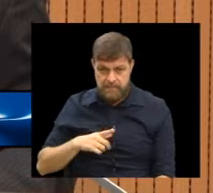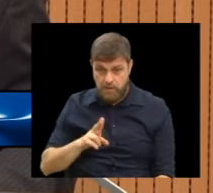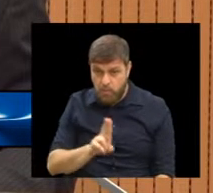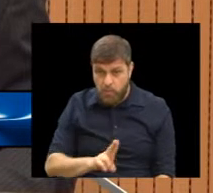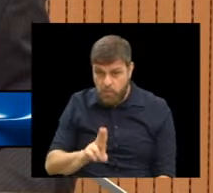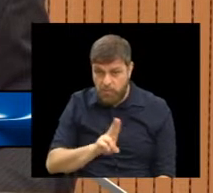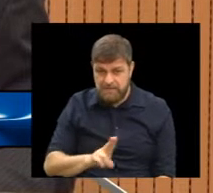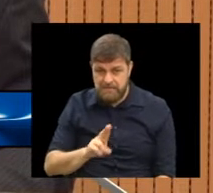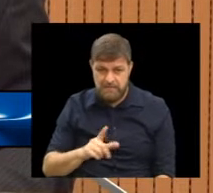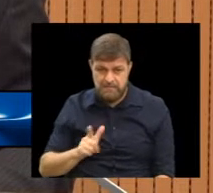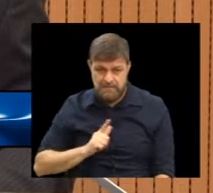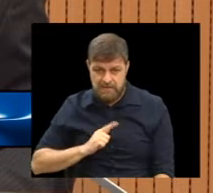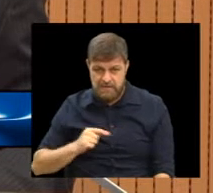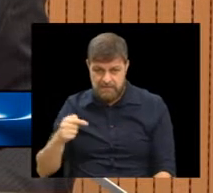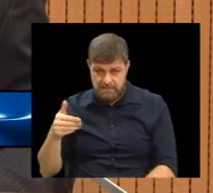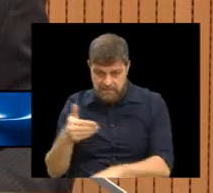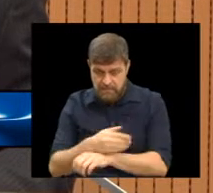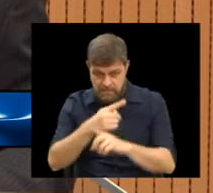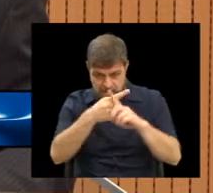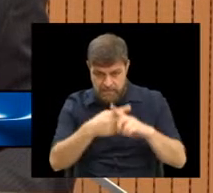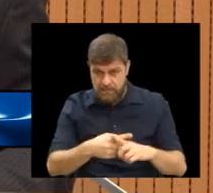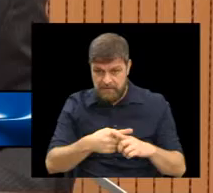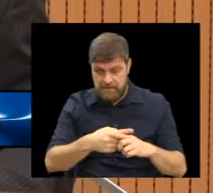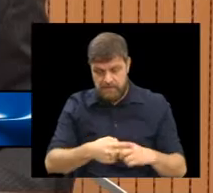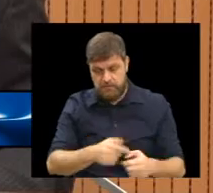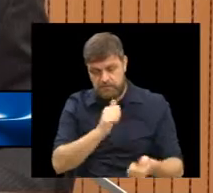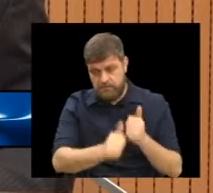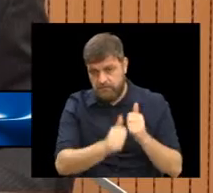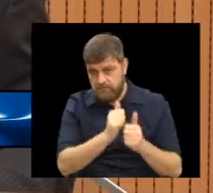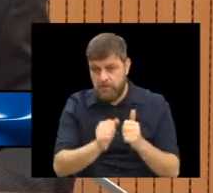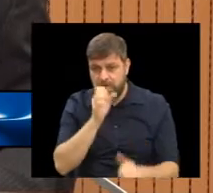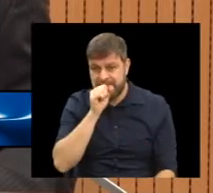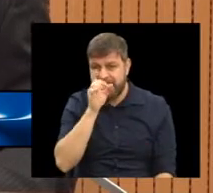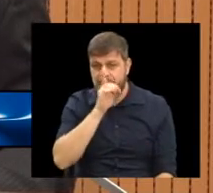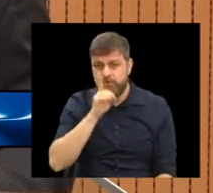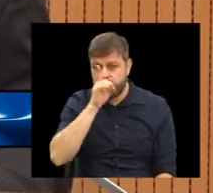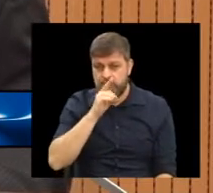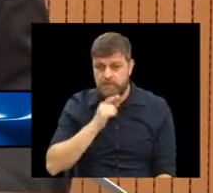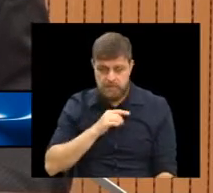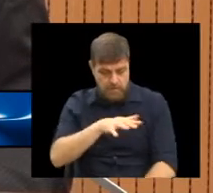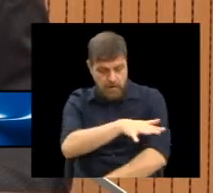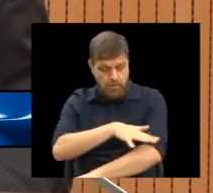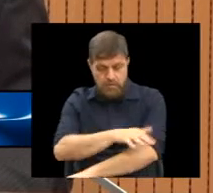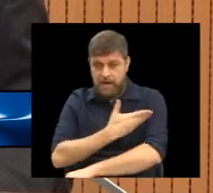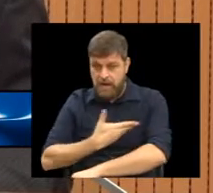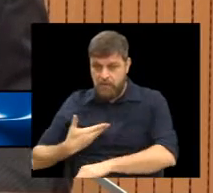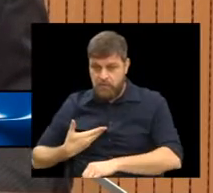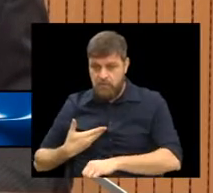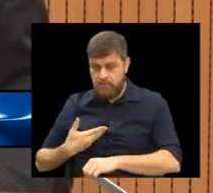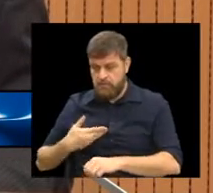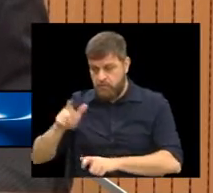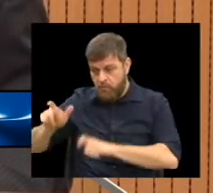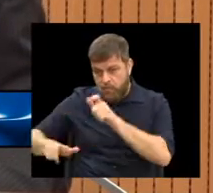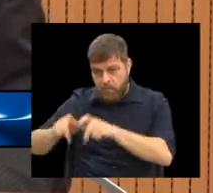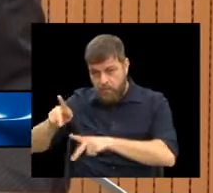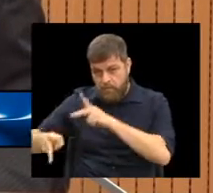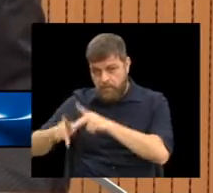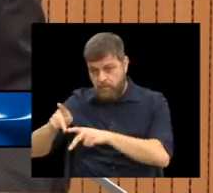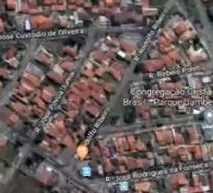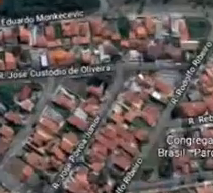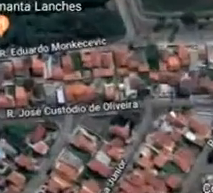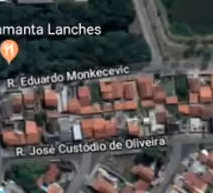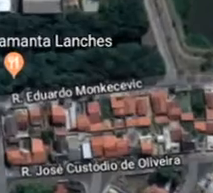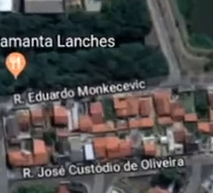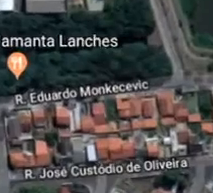pelo Leque, onde teve jogos sábado e domingo, voltou a ser um espaço público explorado pelaquela